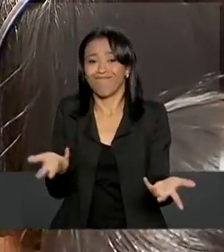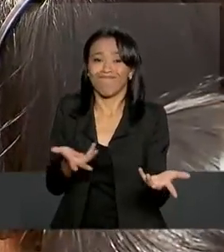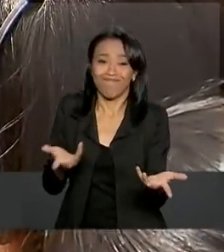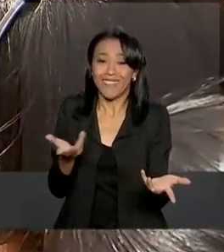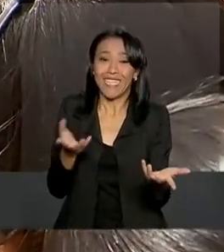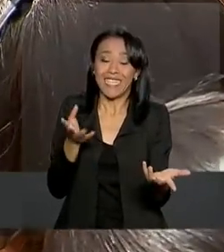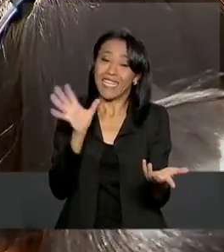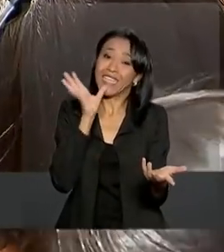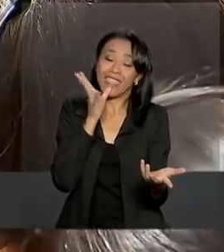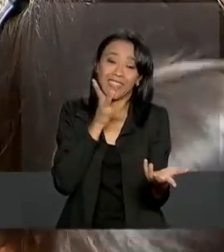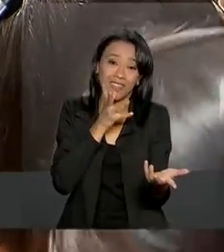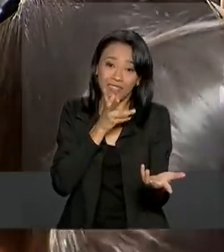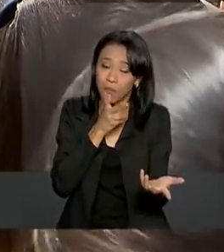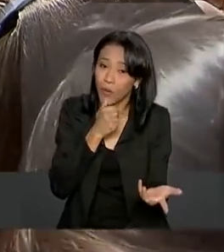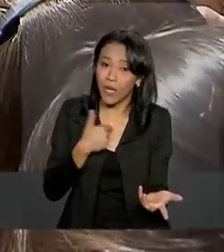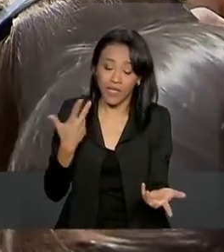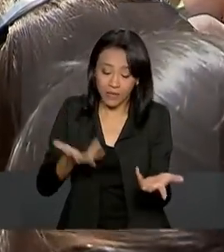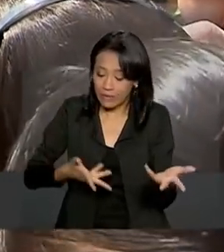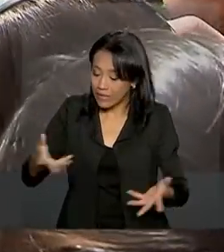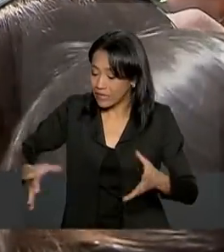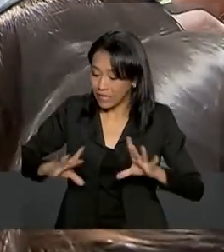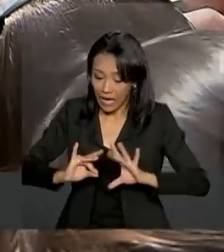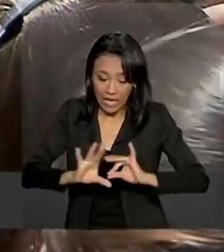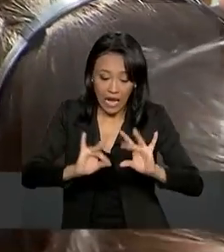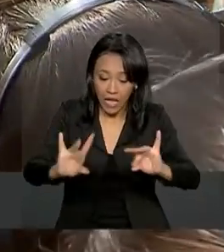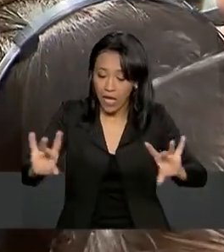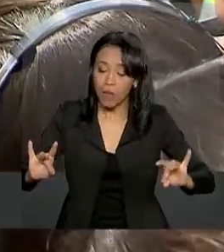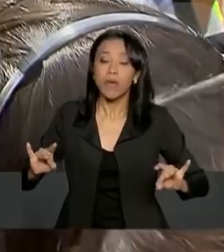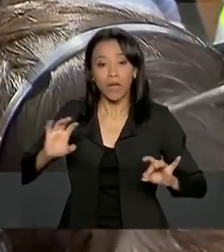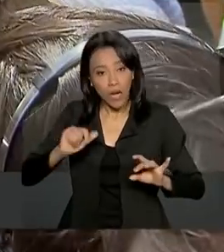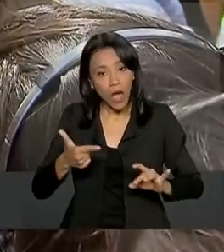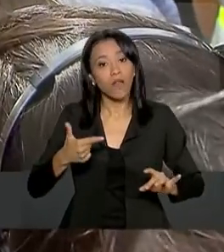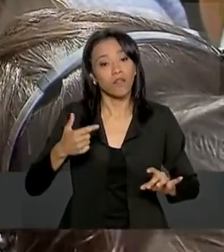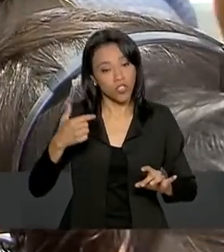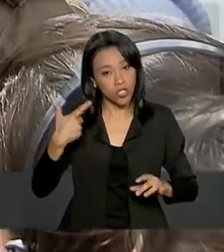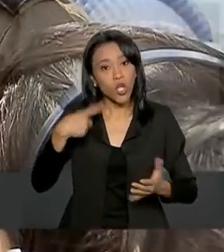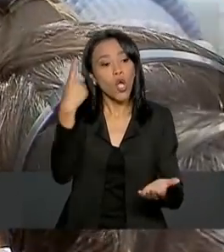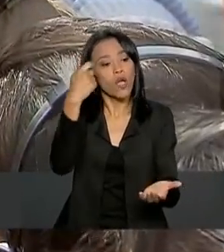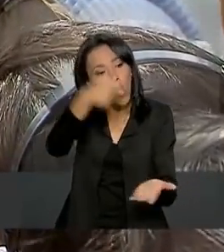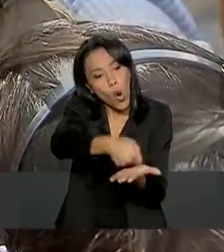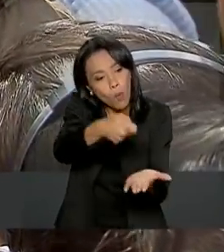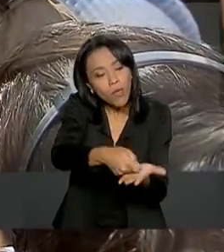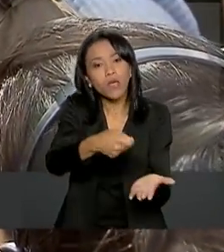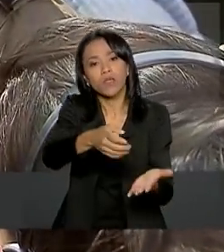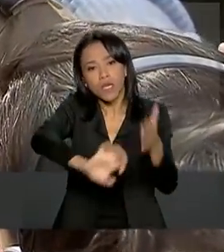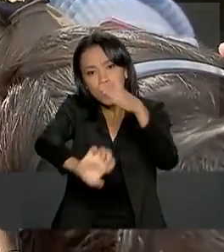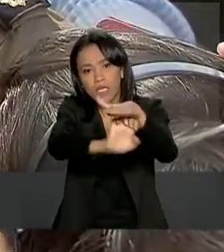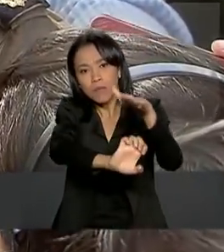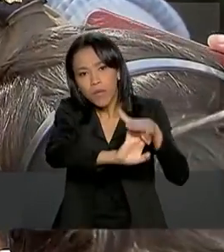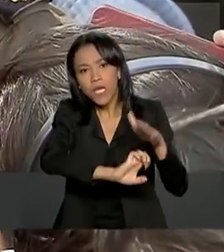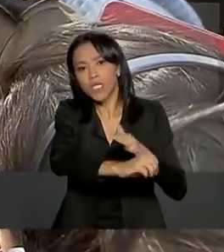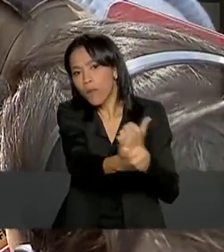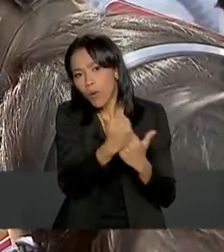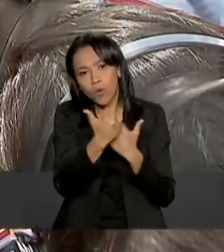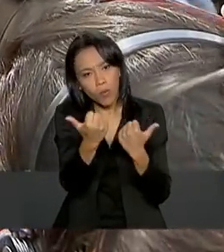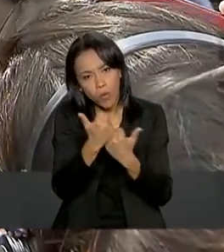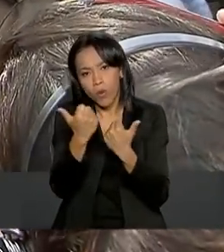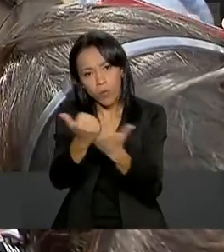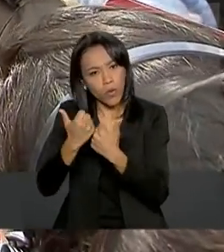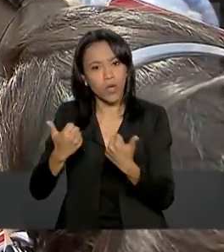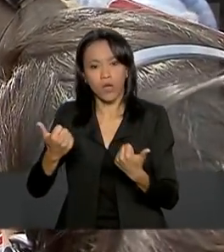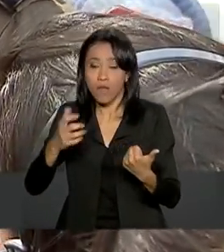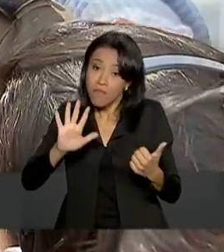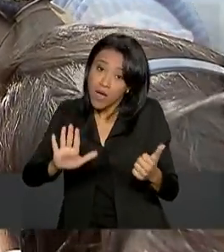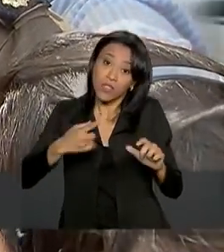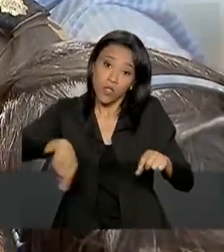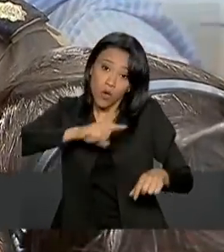demanda uma série de peculiaridades. A gente está tendo esse cuidado, está cobrando, né, dos responsáveis, né, das empresas, o máximo de suporte às vítimas, mas a gente